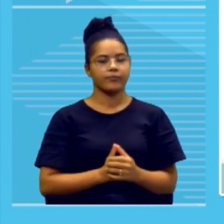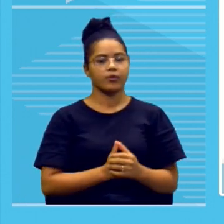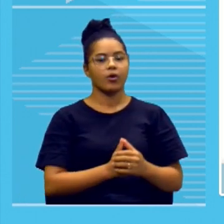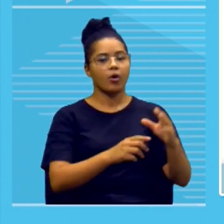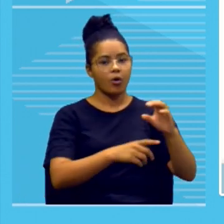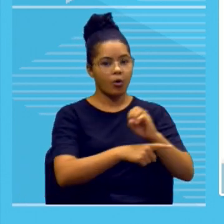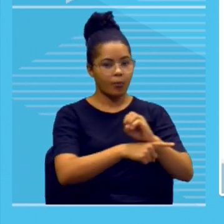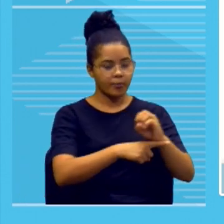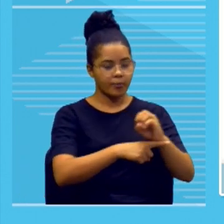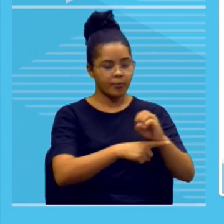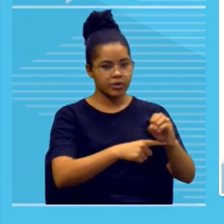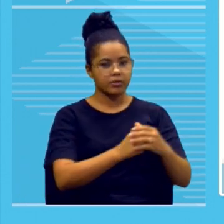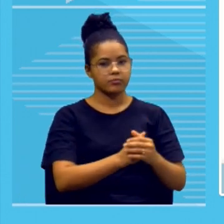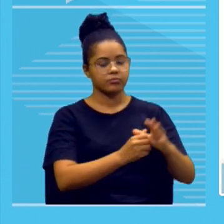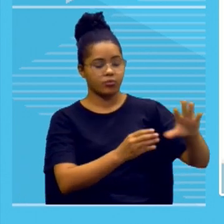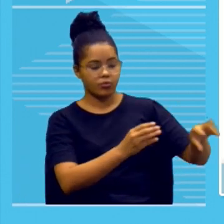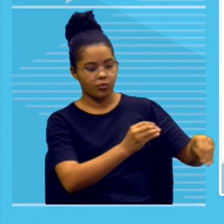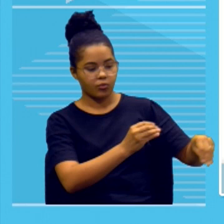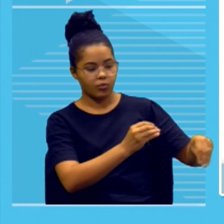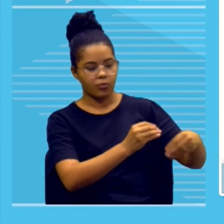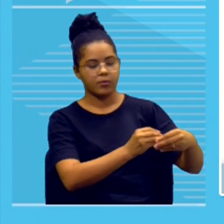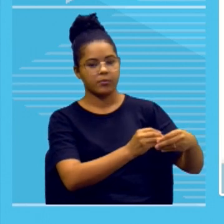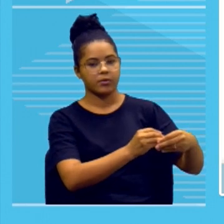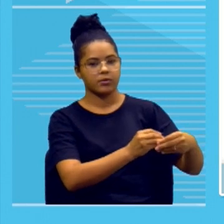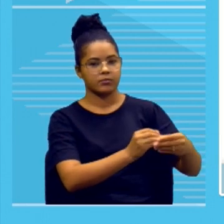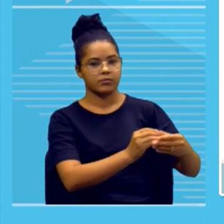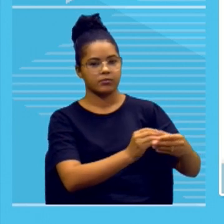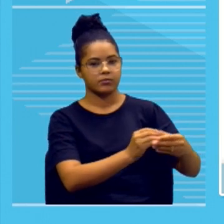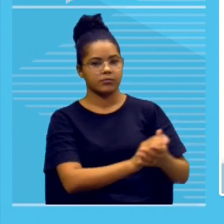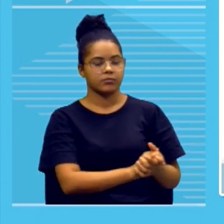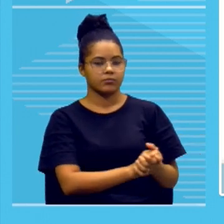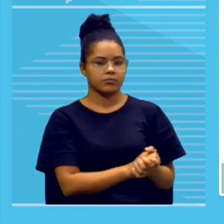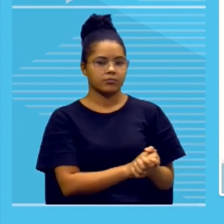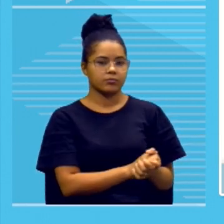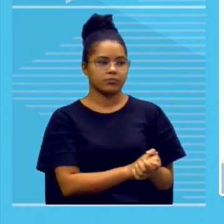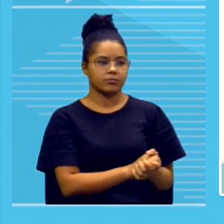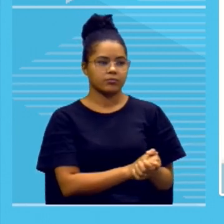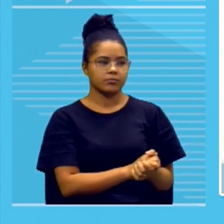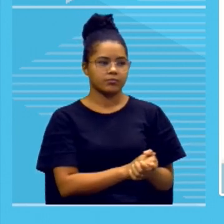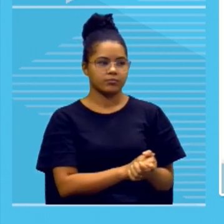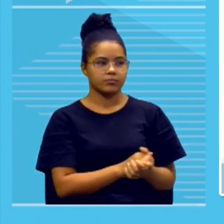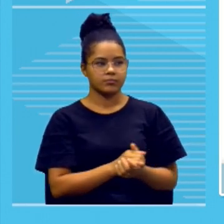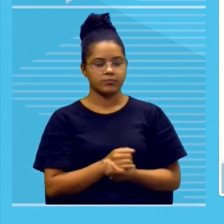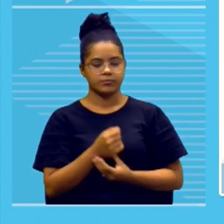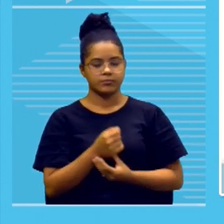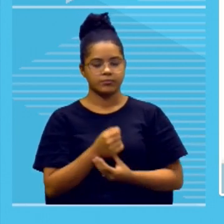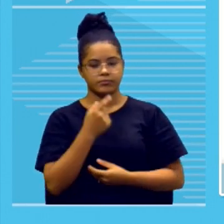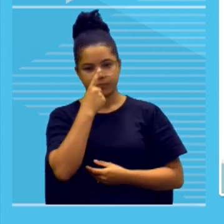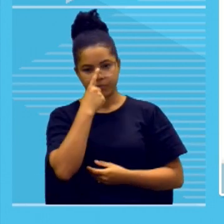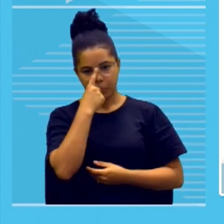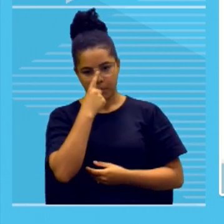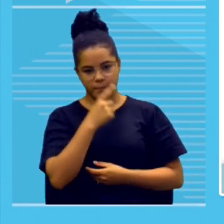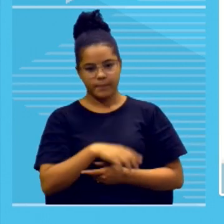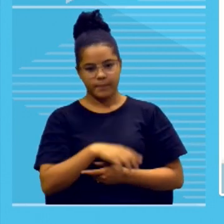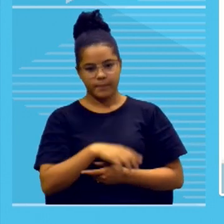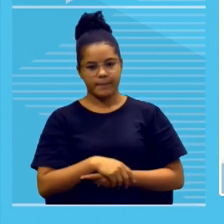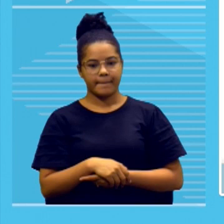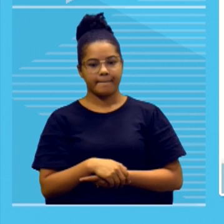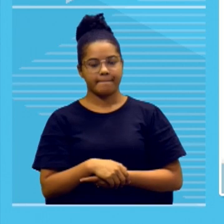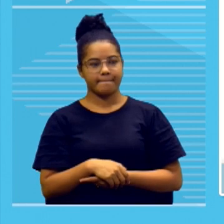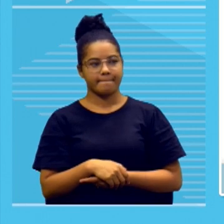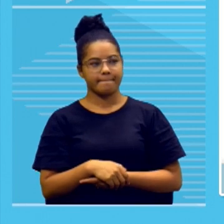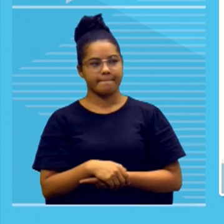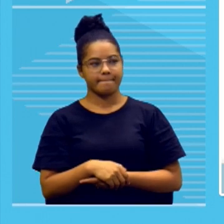na realidade. Você não separa o sujeito do verbo, não separa o objeto do verbo, você não separa. Você não